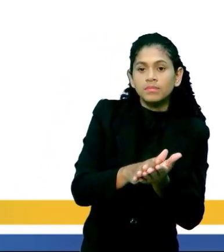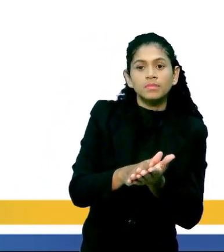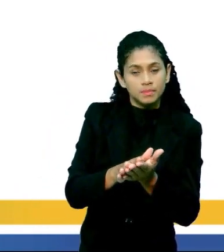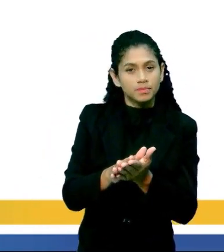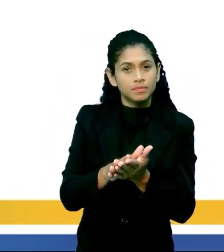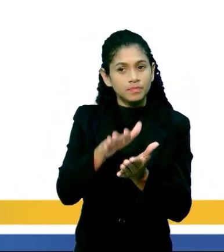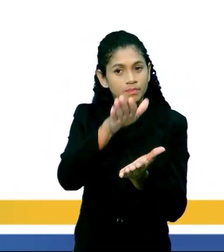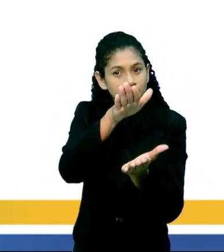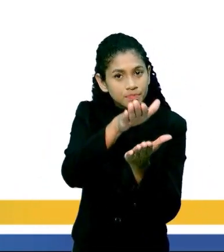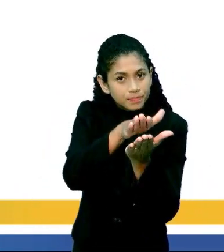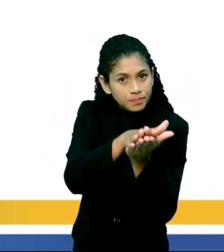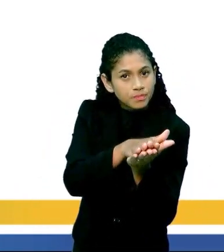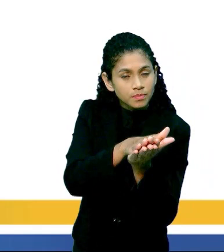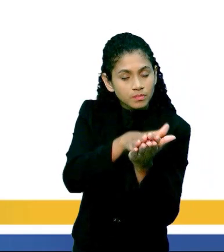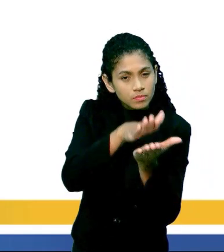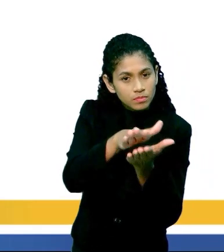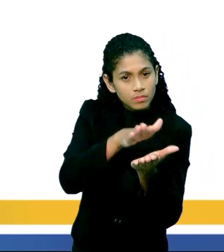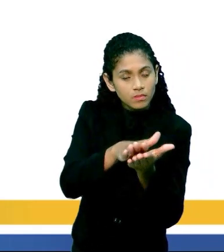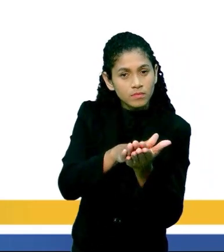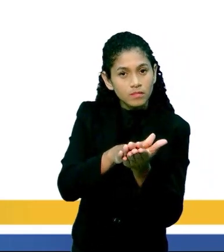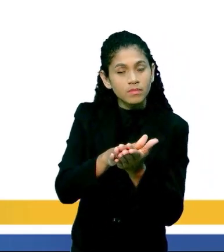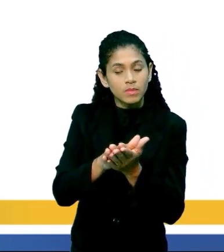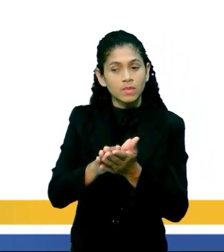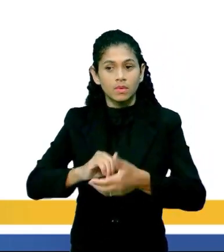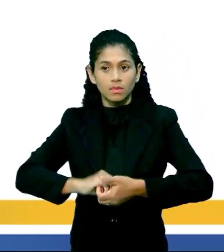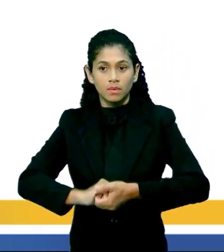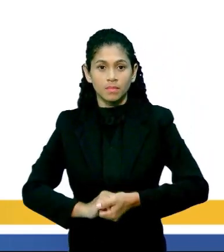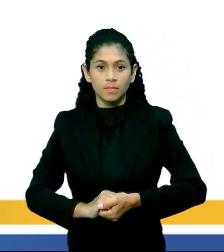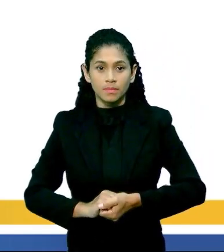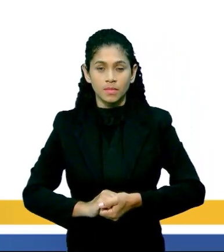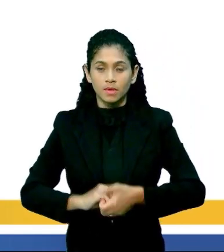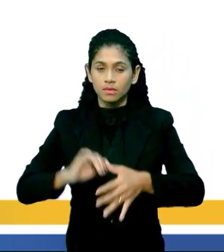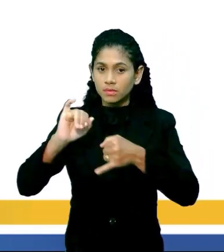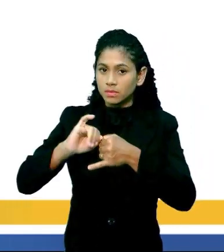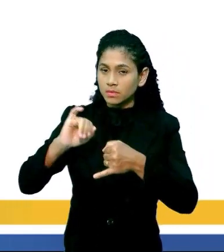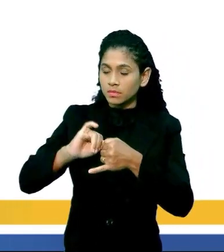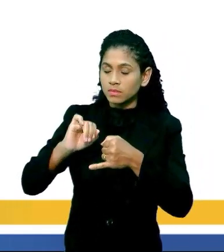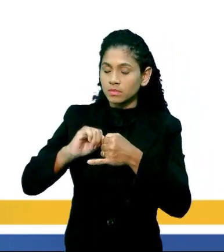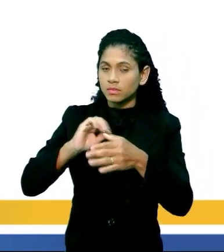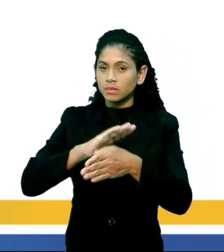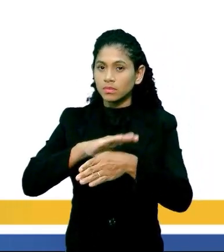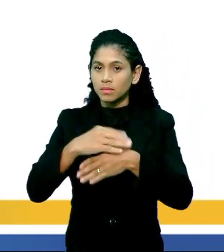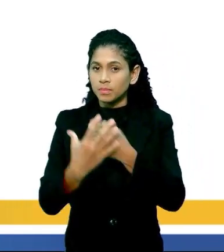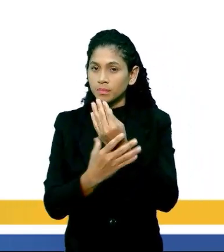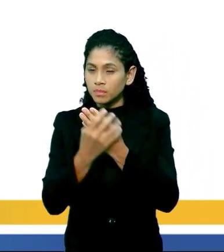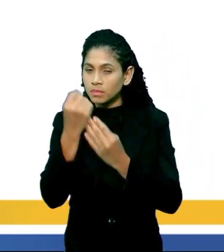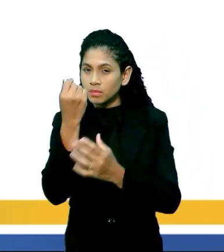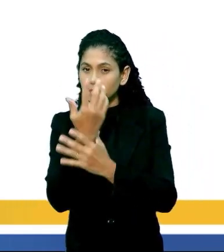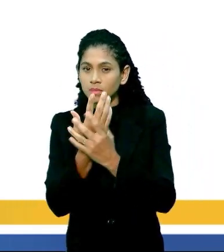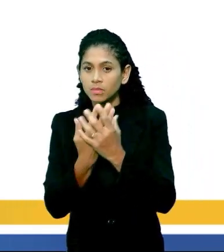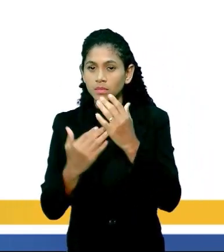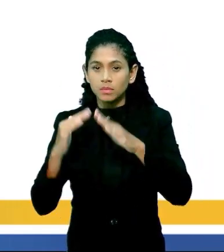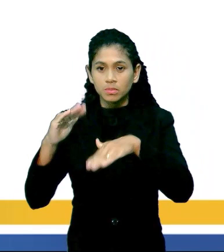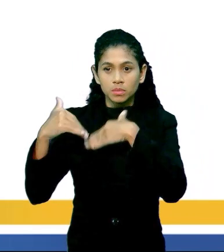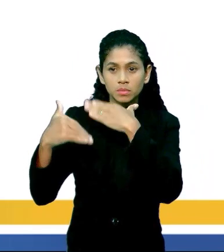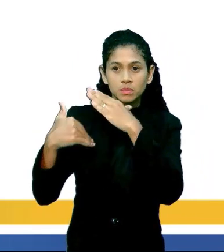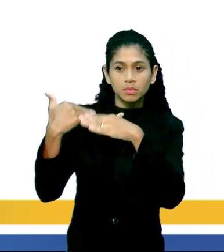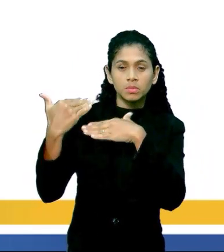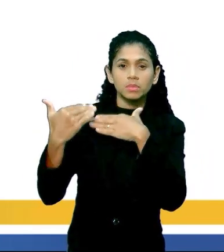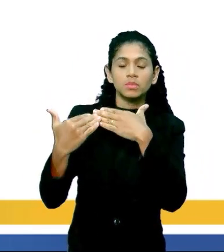da impressão manual e da confecção da xilogravura na produção de folhetos de cordel. Letra